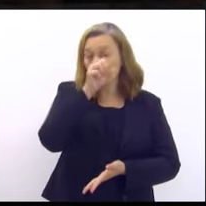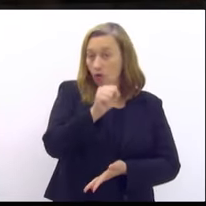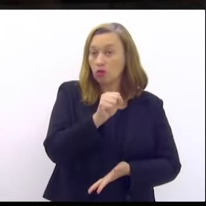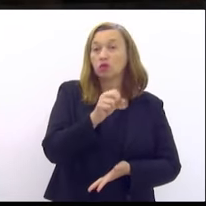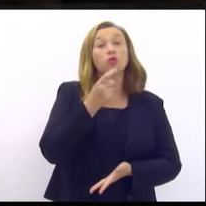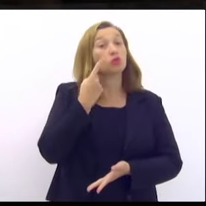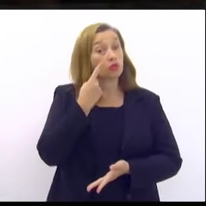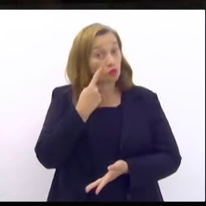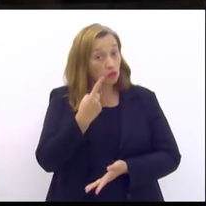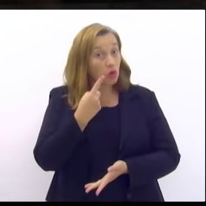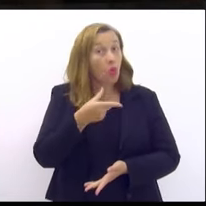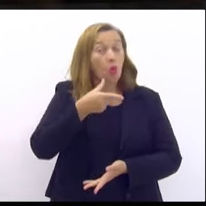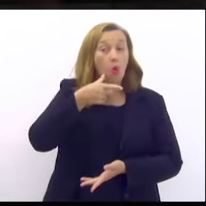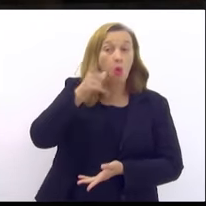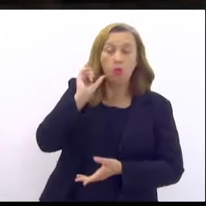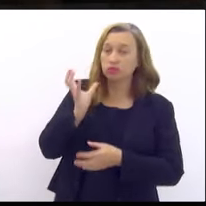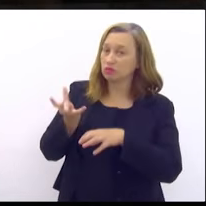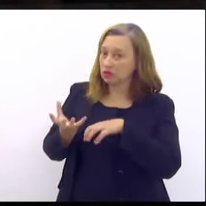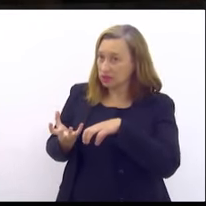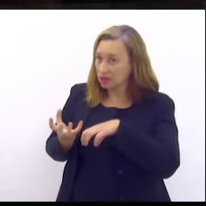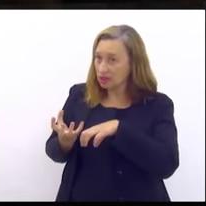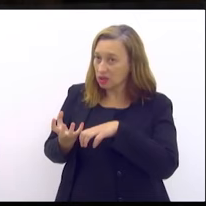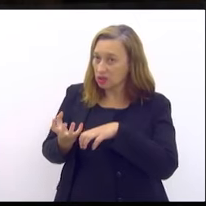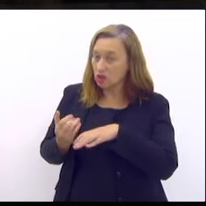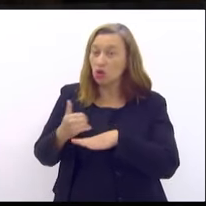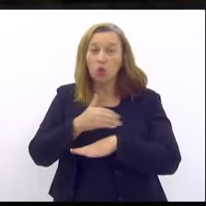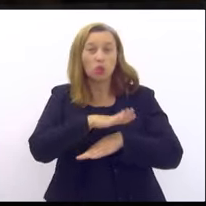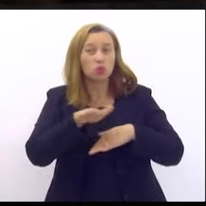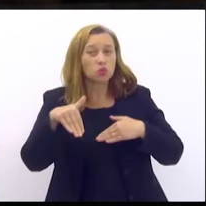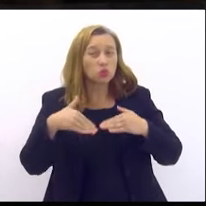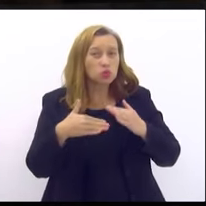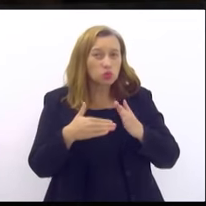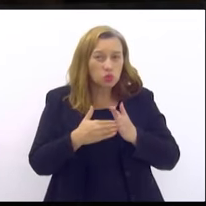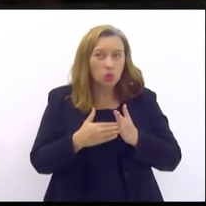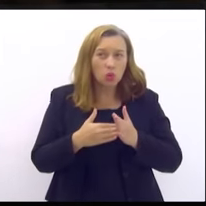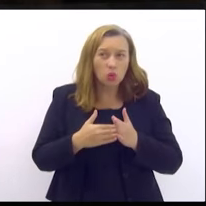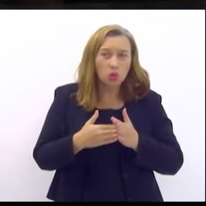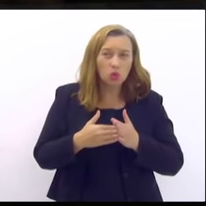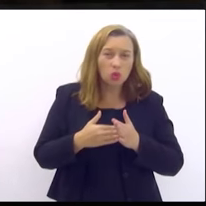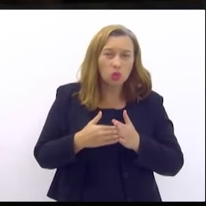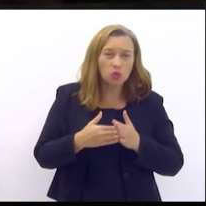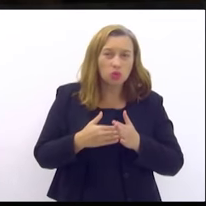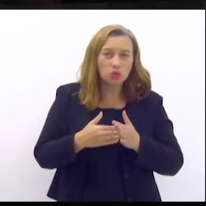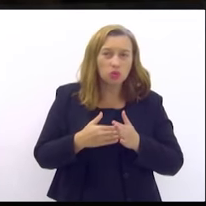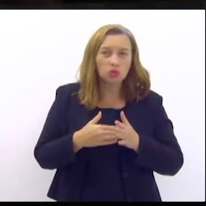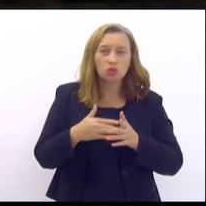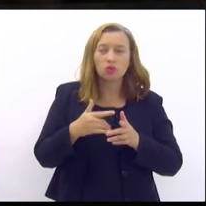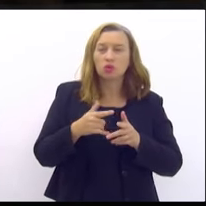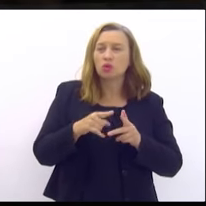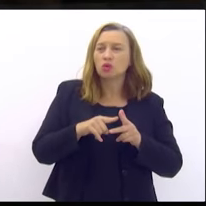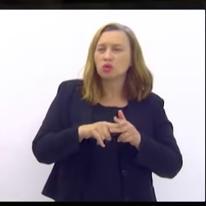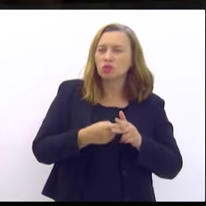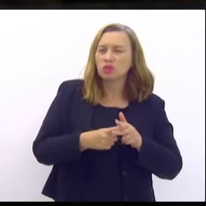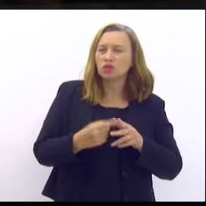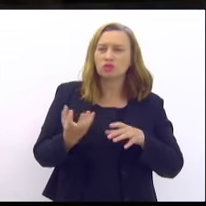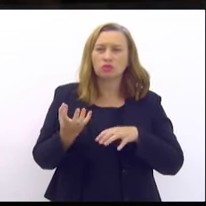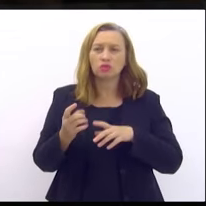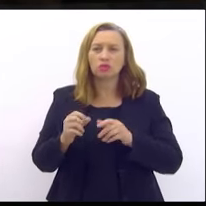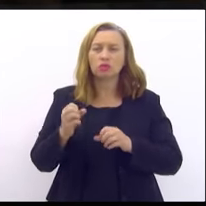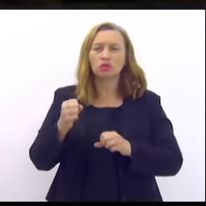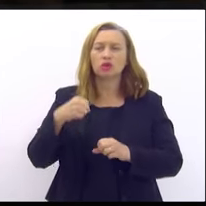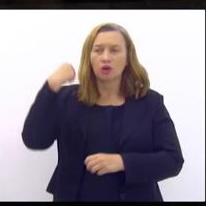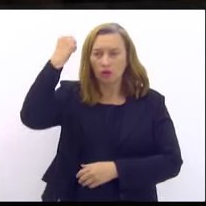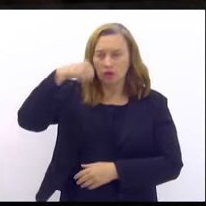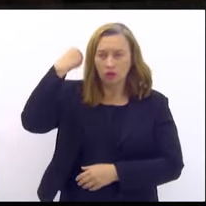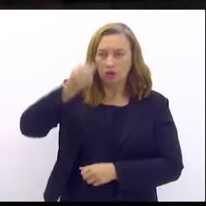senhor viu que ontem no senado com todas as concessões que o Senado fez a a